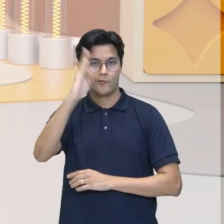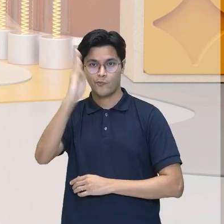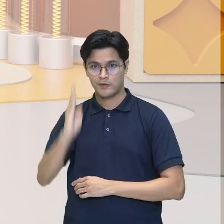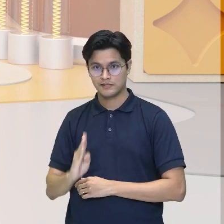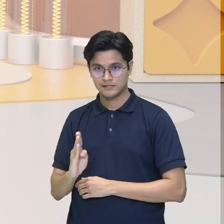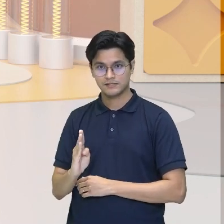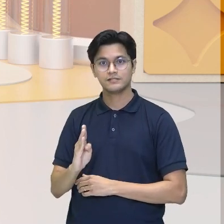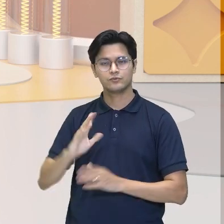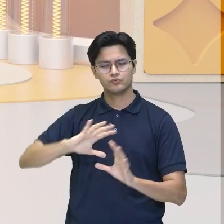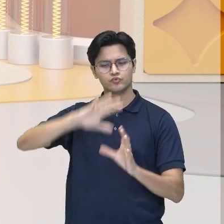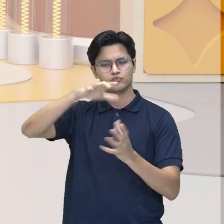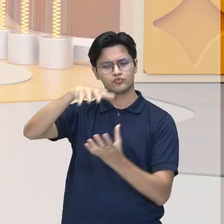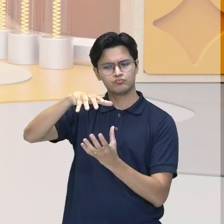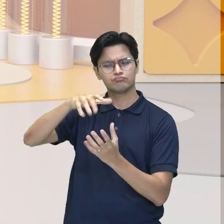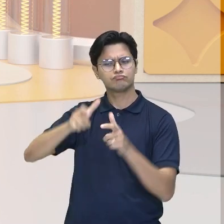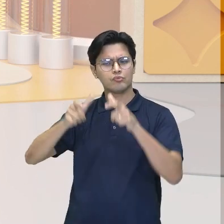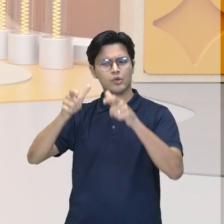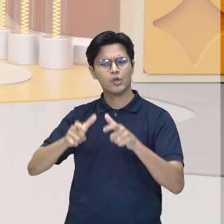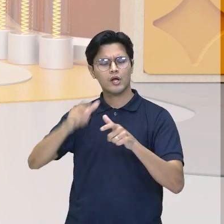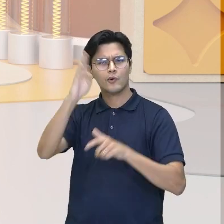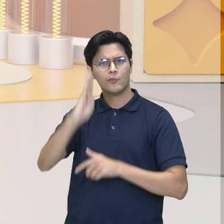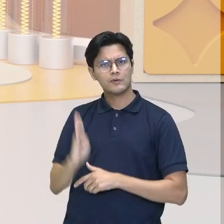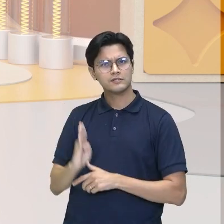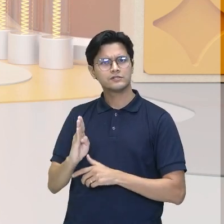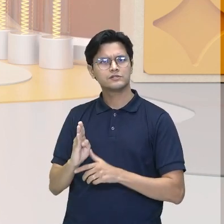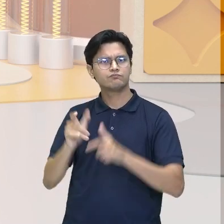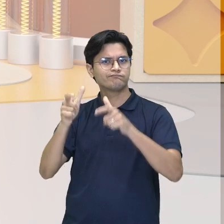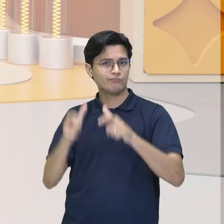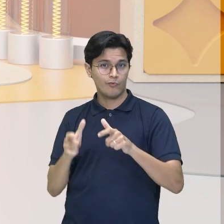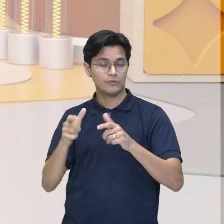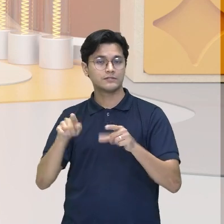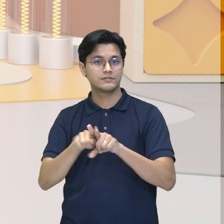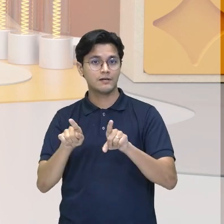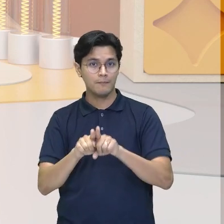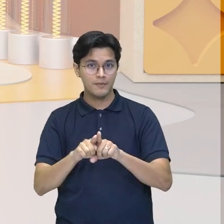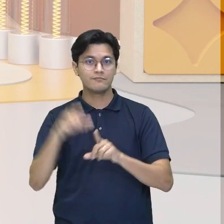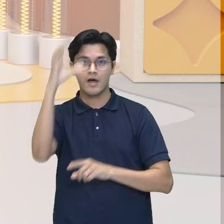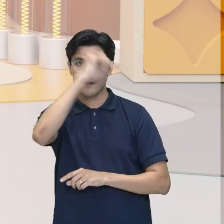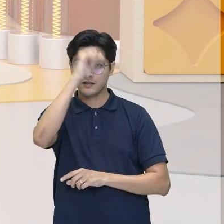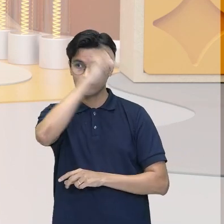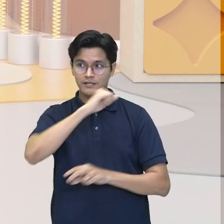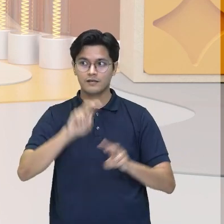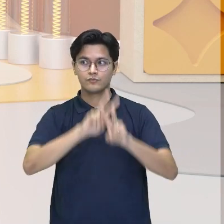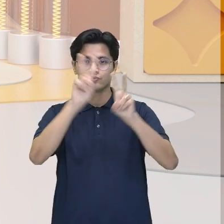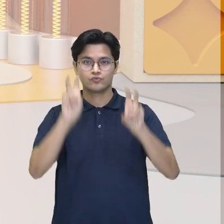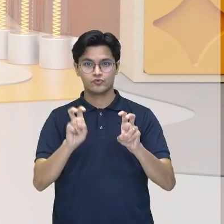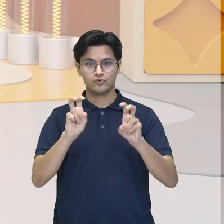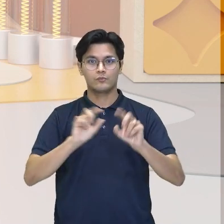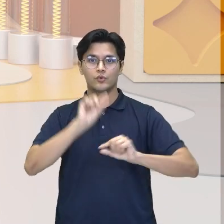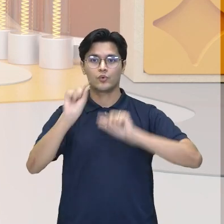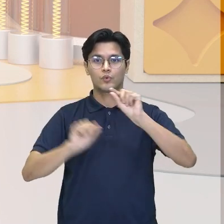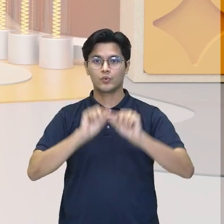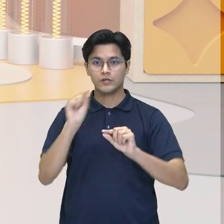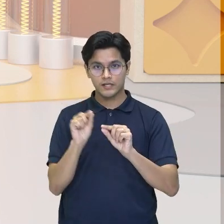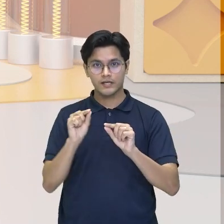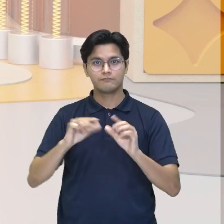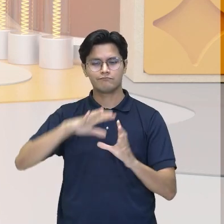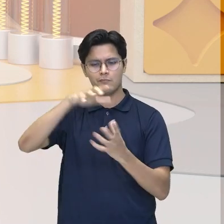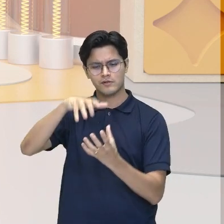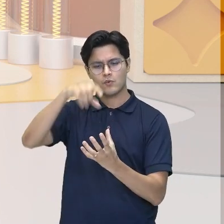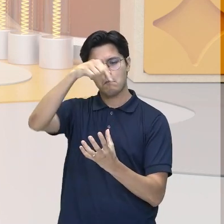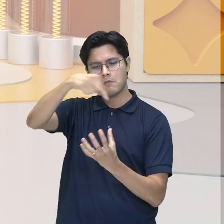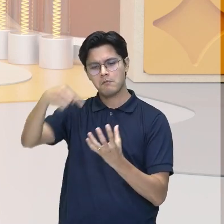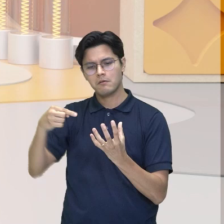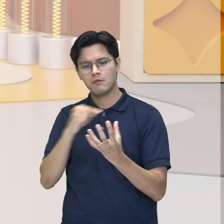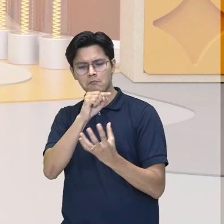no mundo. A gente vai estar aprendendo, sobre a posição do Brasil em área territorial em